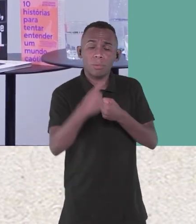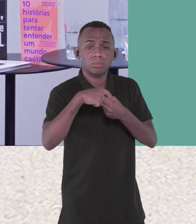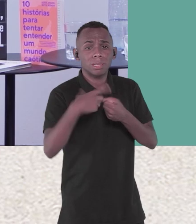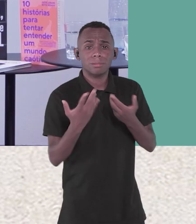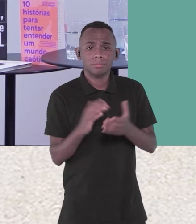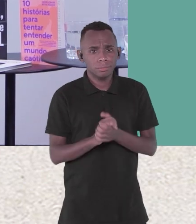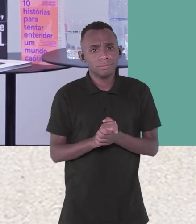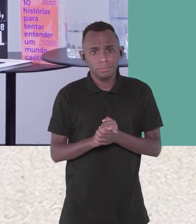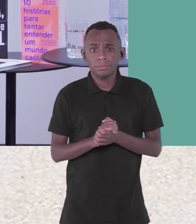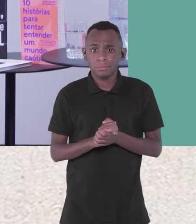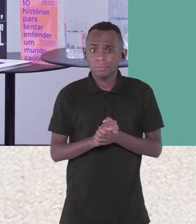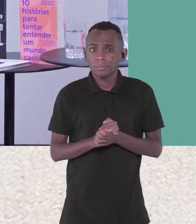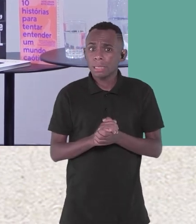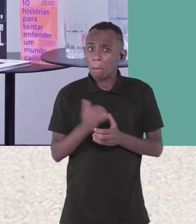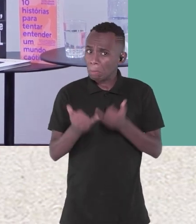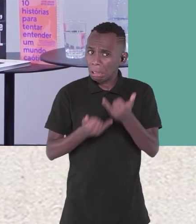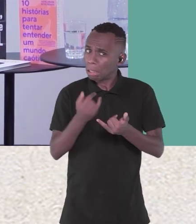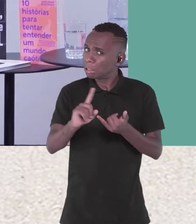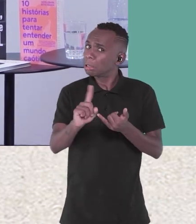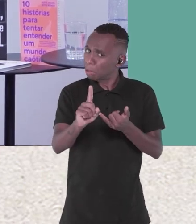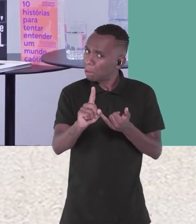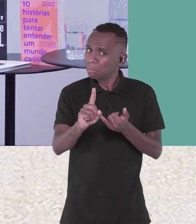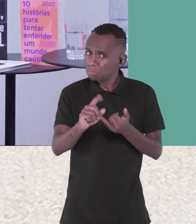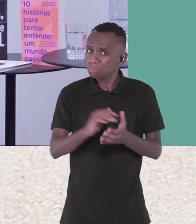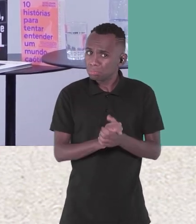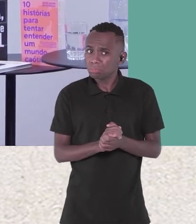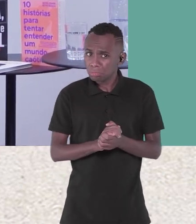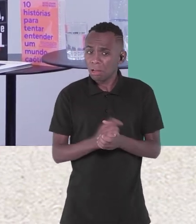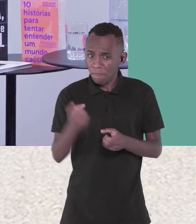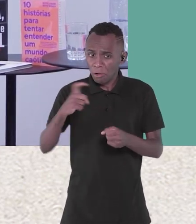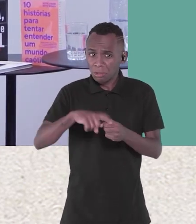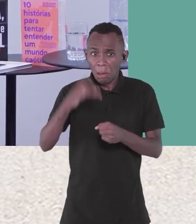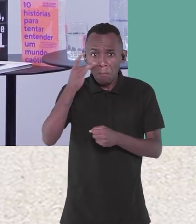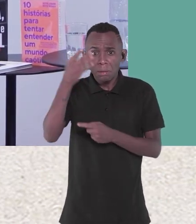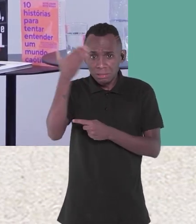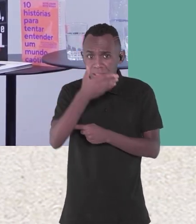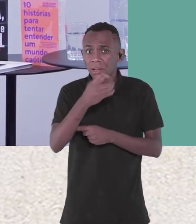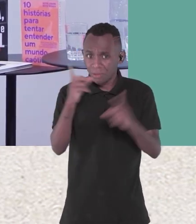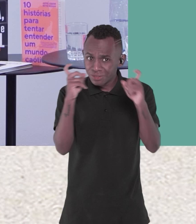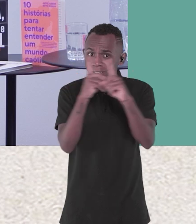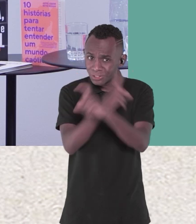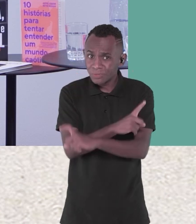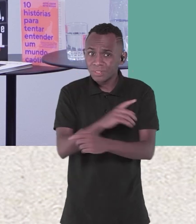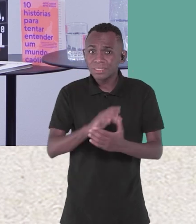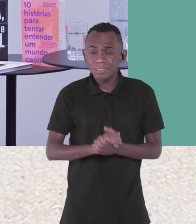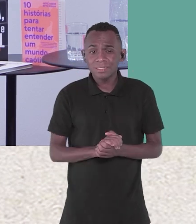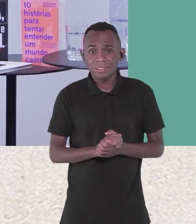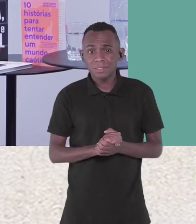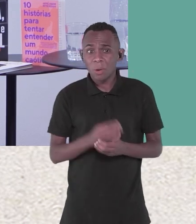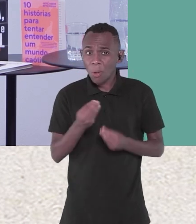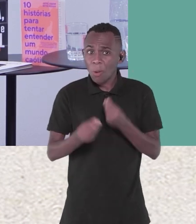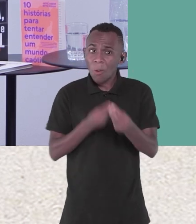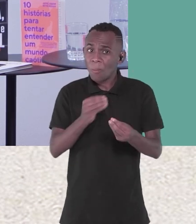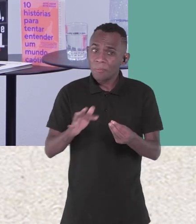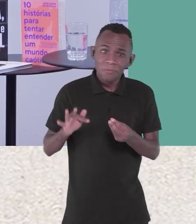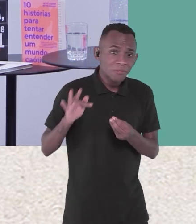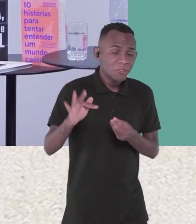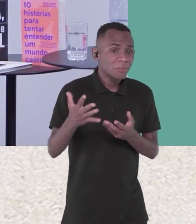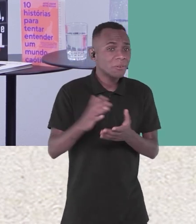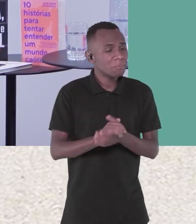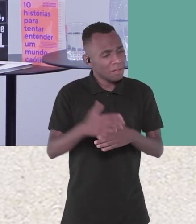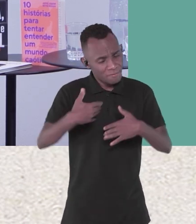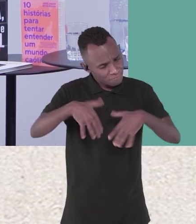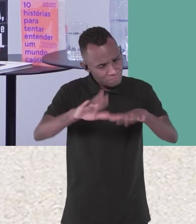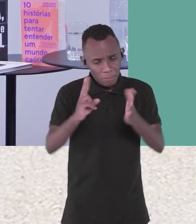Olha, Triana, brincadeira não, está sendo brincadeira essa volta não, viu? Esse retorno não, viu? Não sei o que será de nós, não. Nós